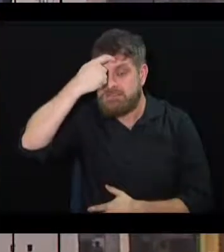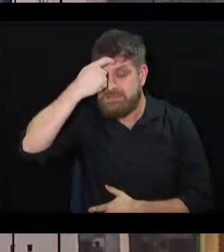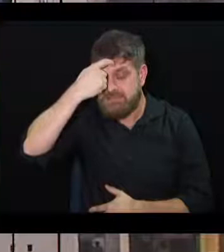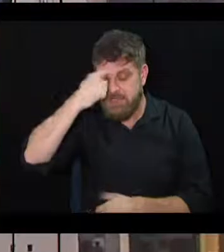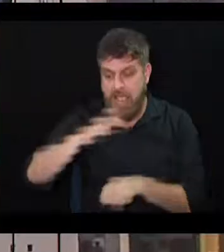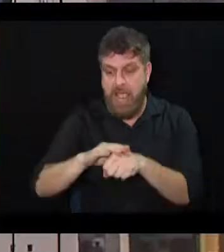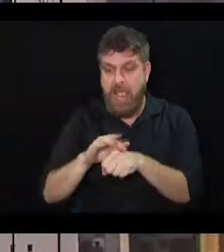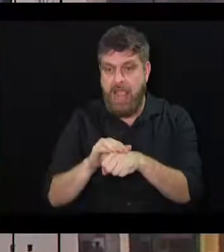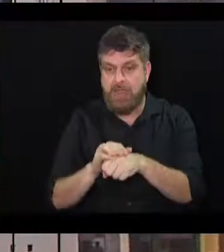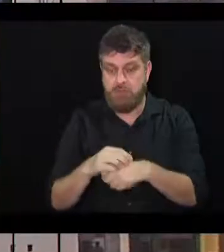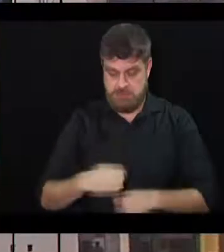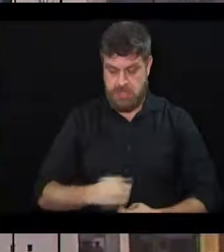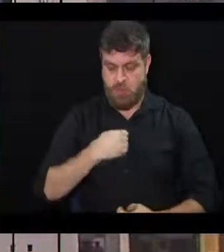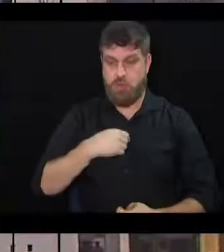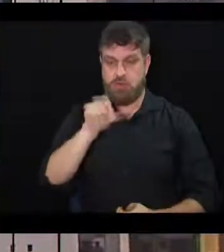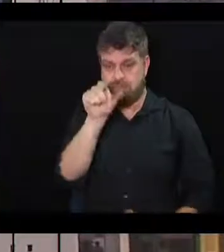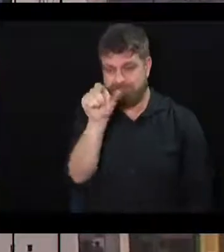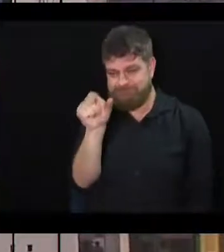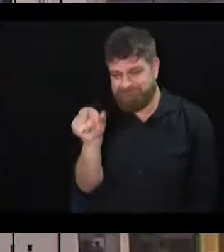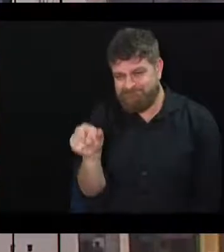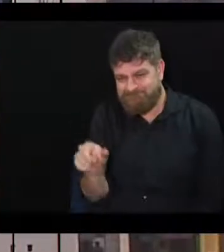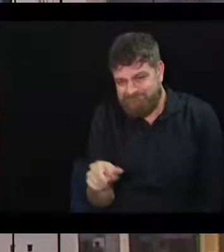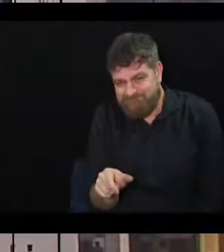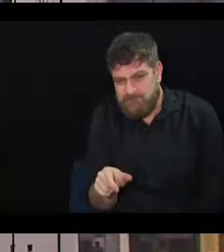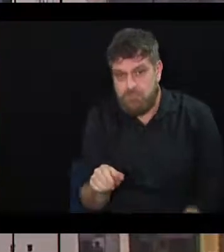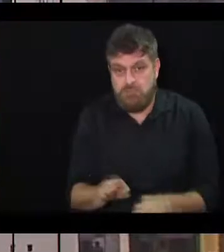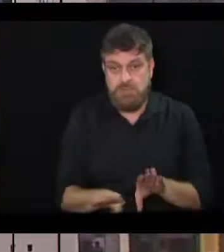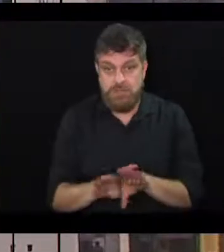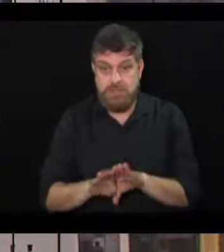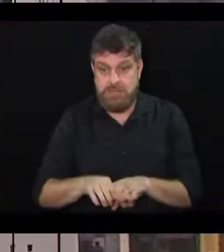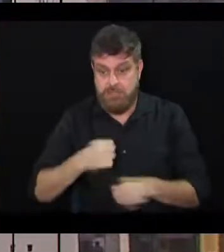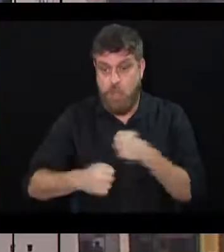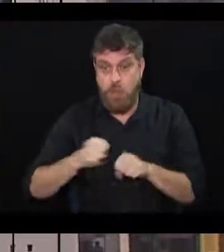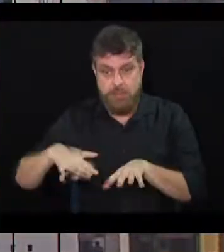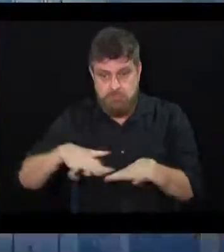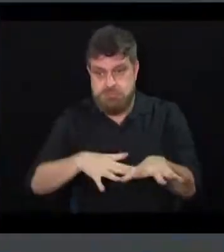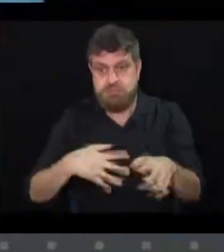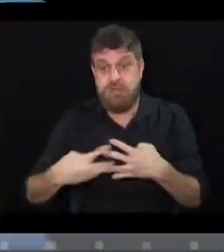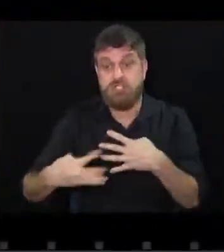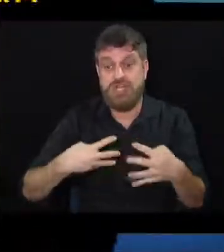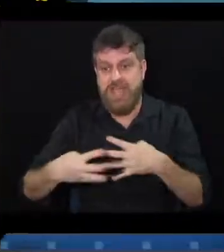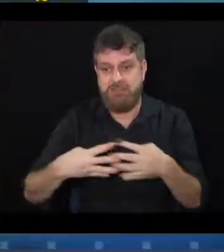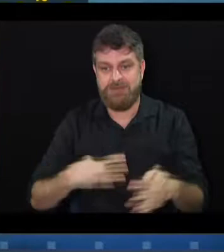escoliose idiopática e a corrida da Mata Santa Genebra. Não saia daí.